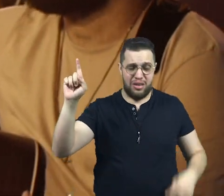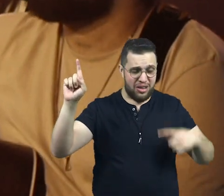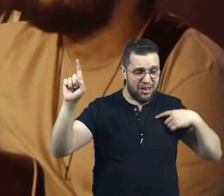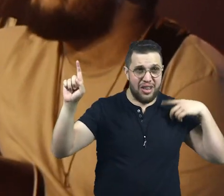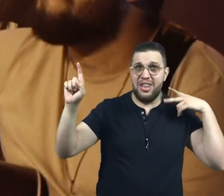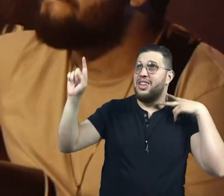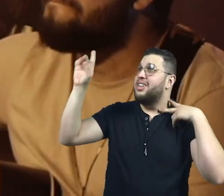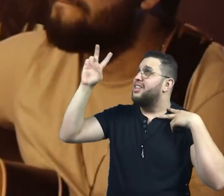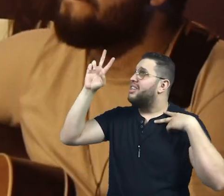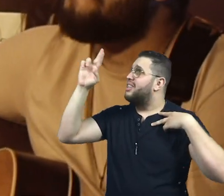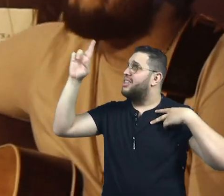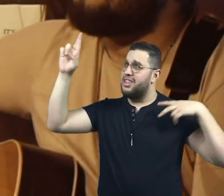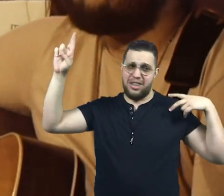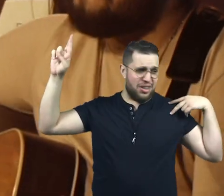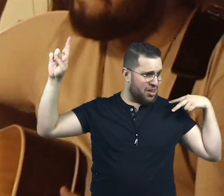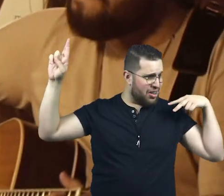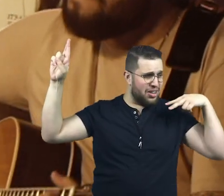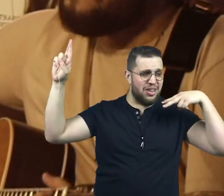outra vez.